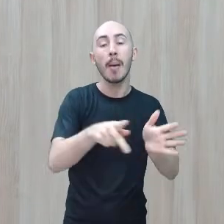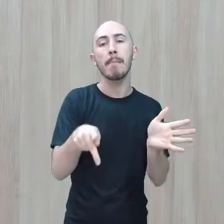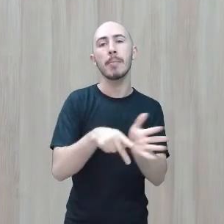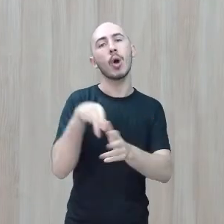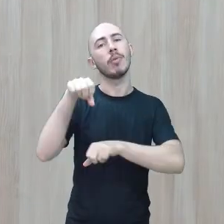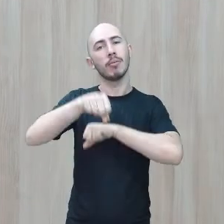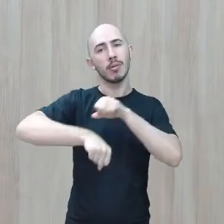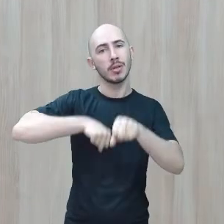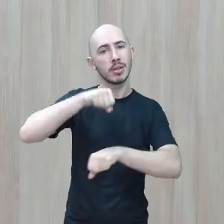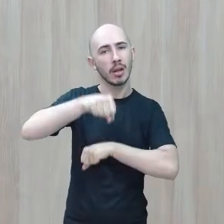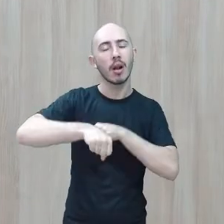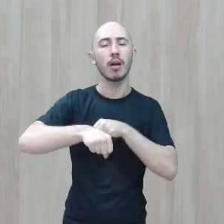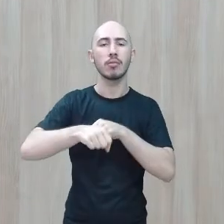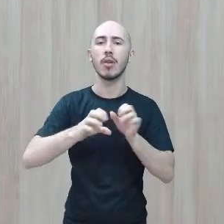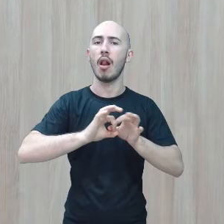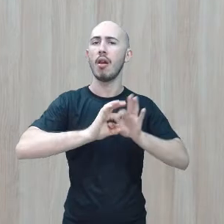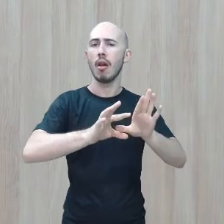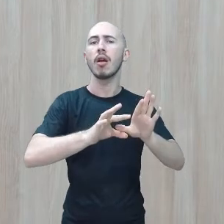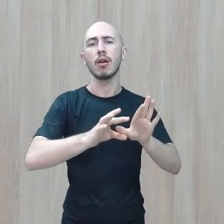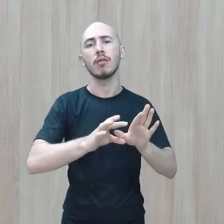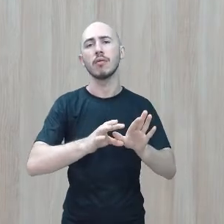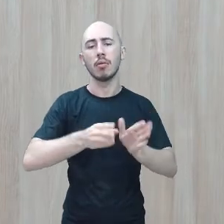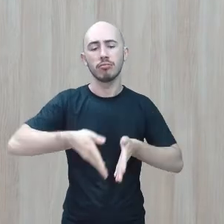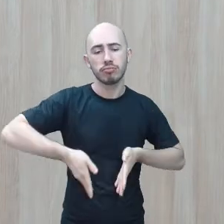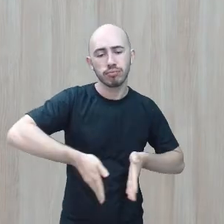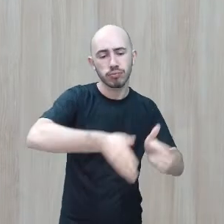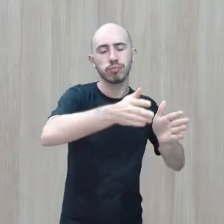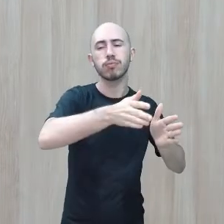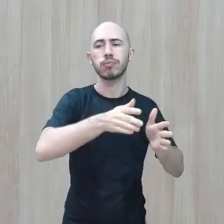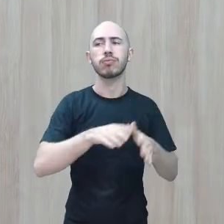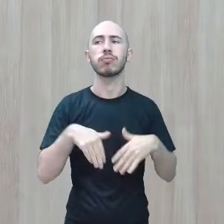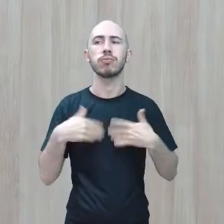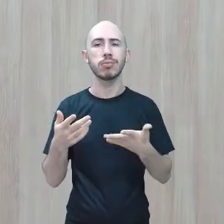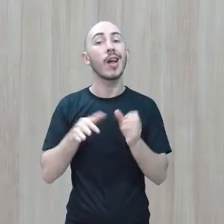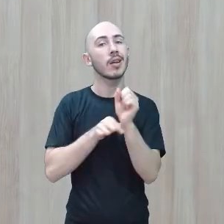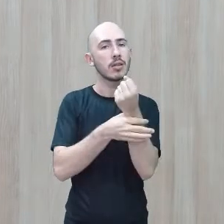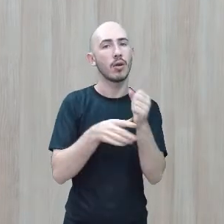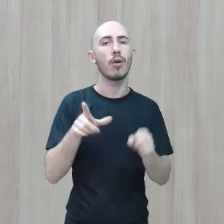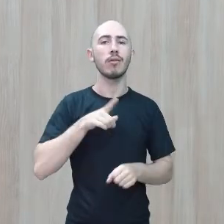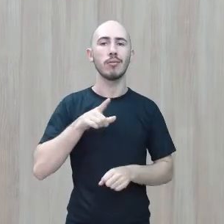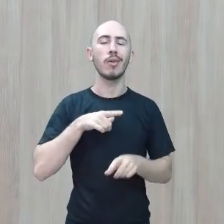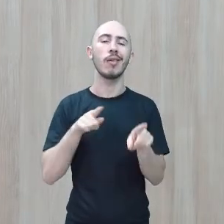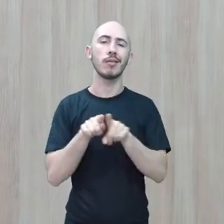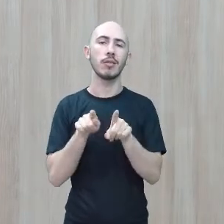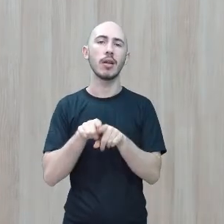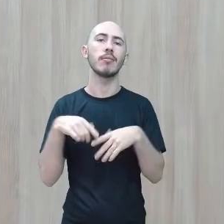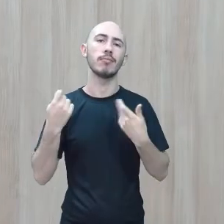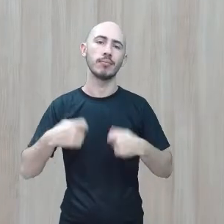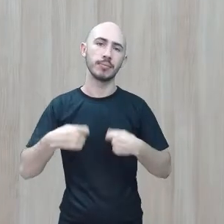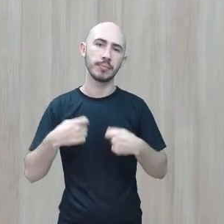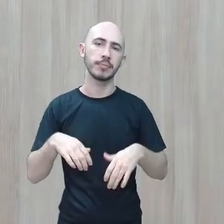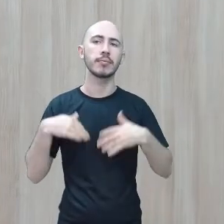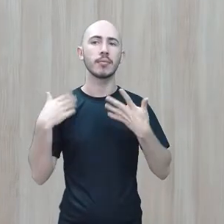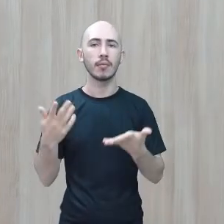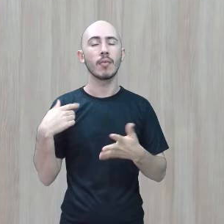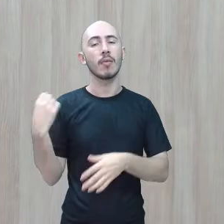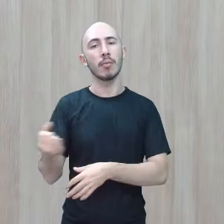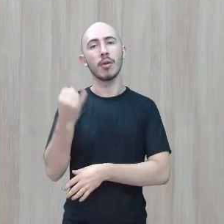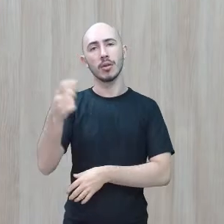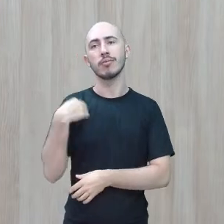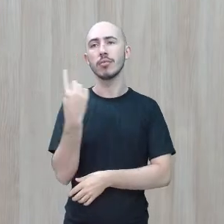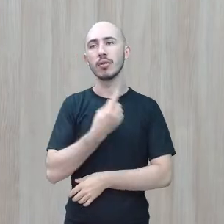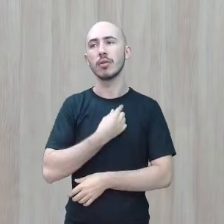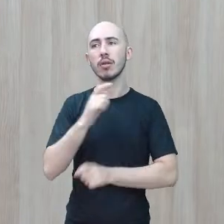bicicletas possam percorrer de uma forma mais segura dentro da nossa cidade. Então, é muito importante a